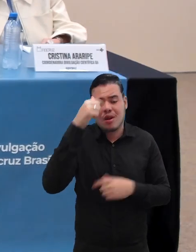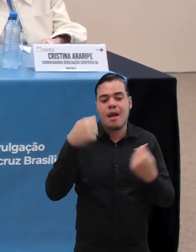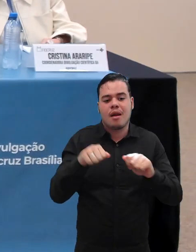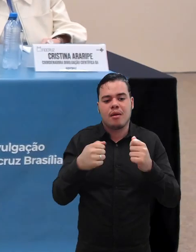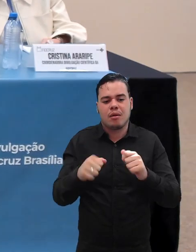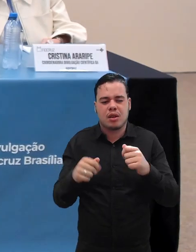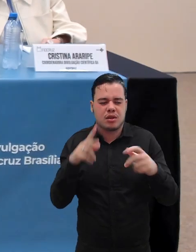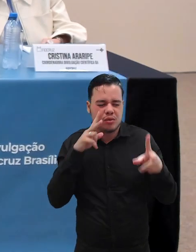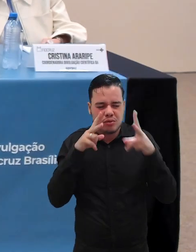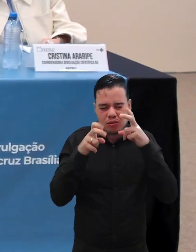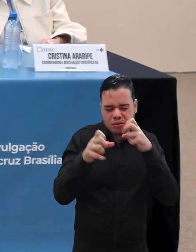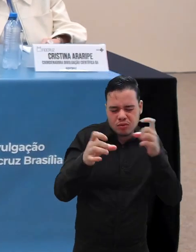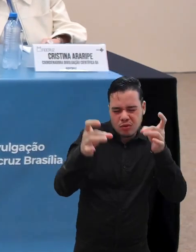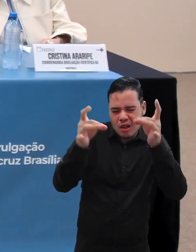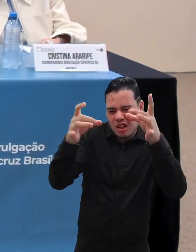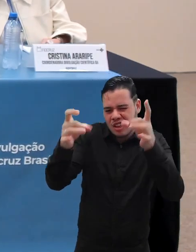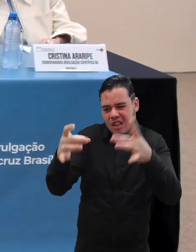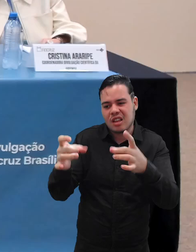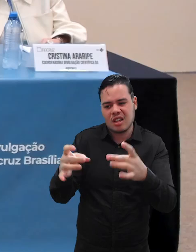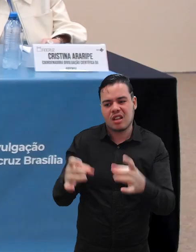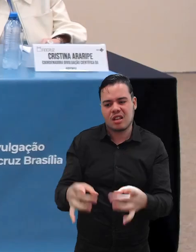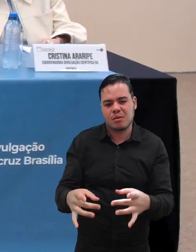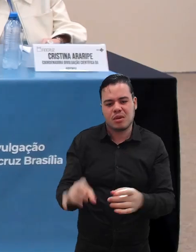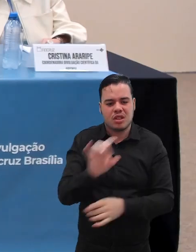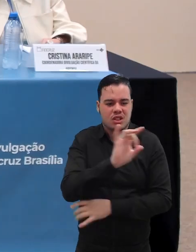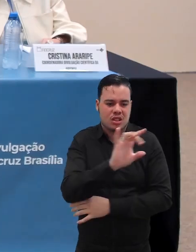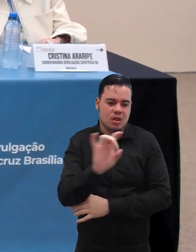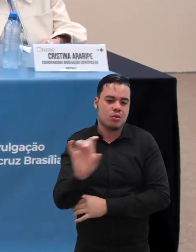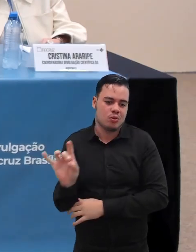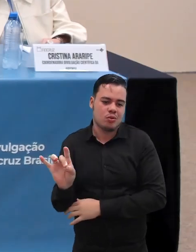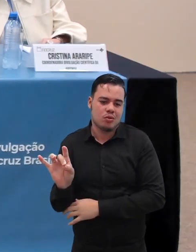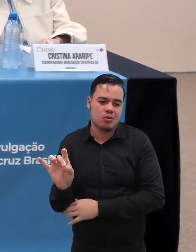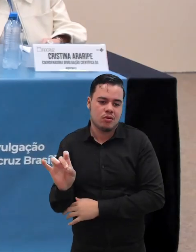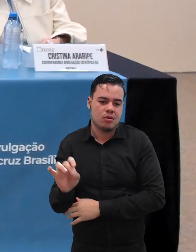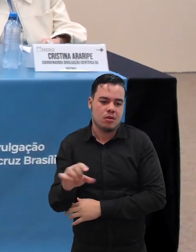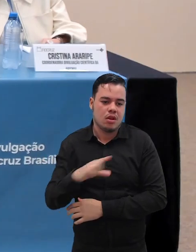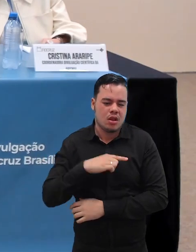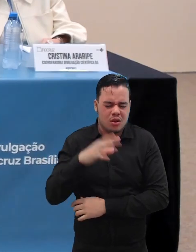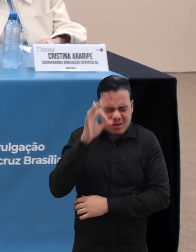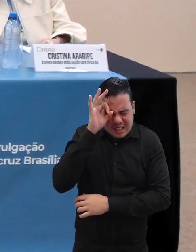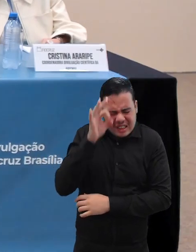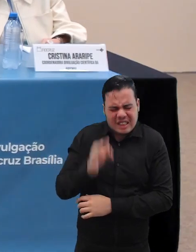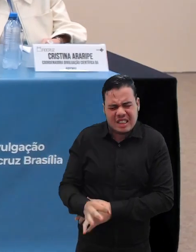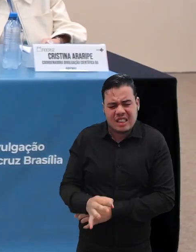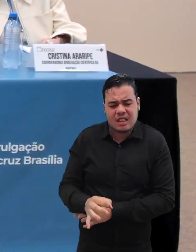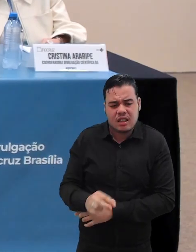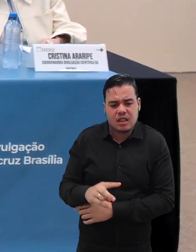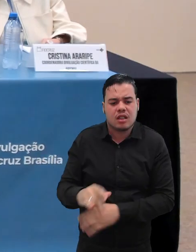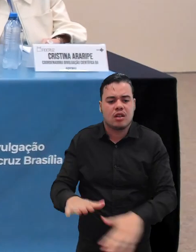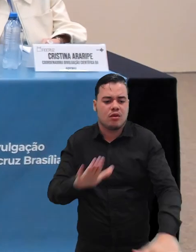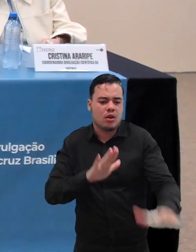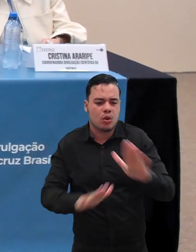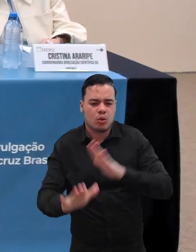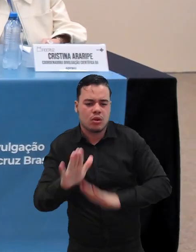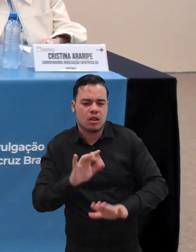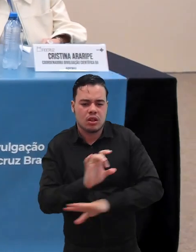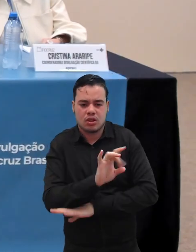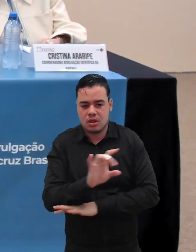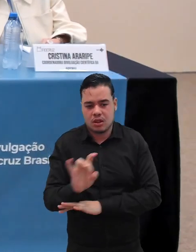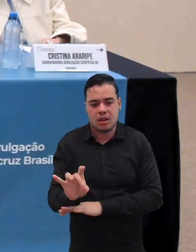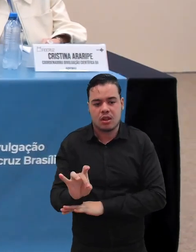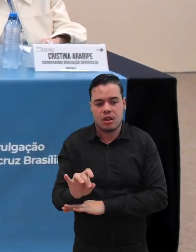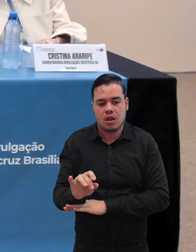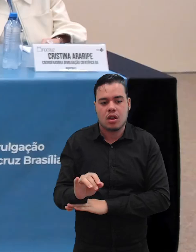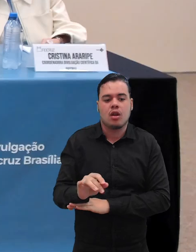examinar caso a caso e tenho certeza que eles vão cuidar dessa questão